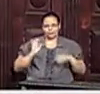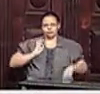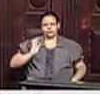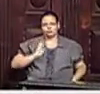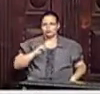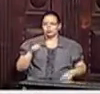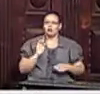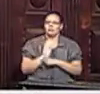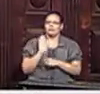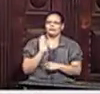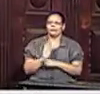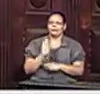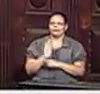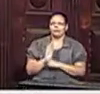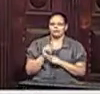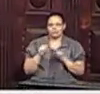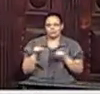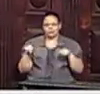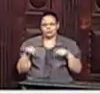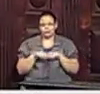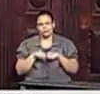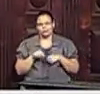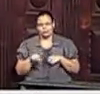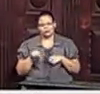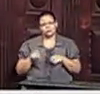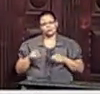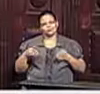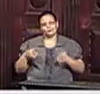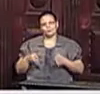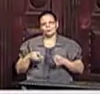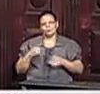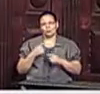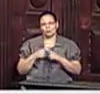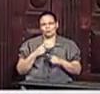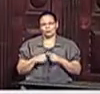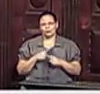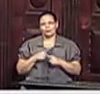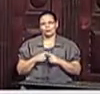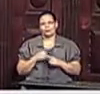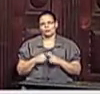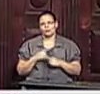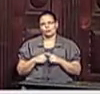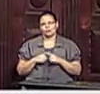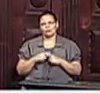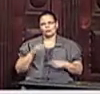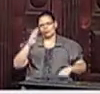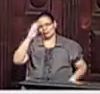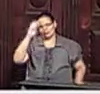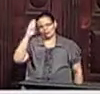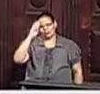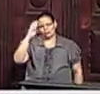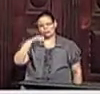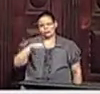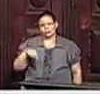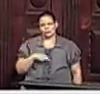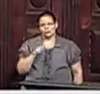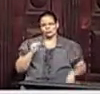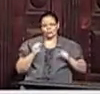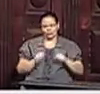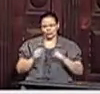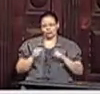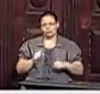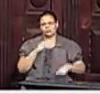a defesa do território queimadense, porque isso é essencial e fundamental para que a gente possa